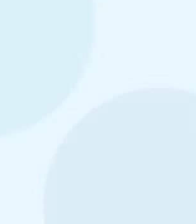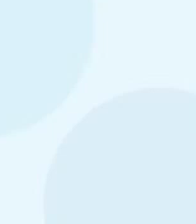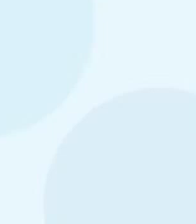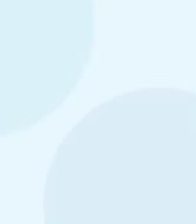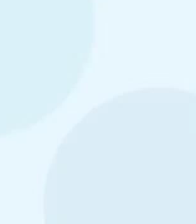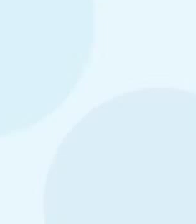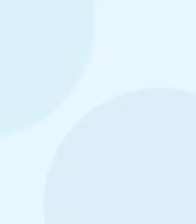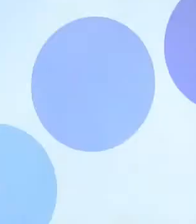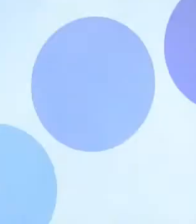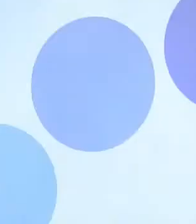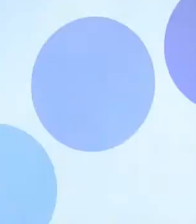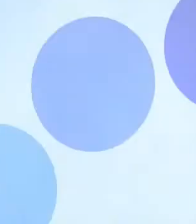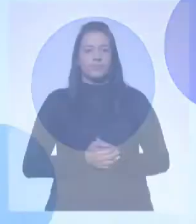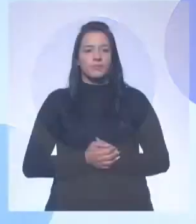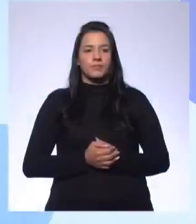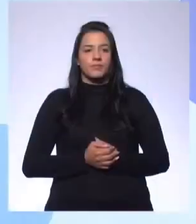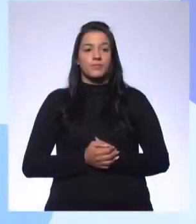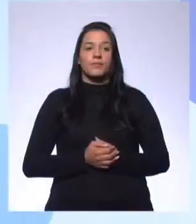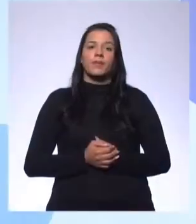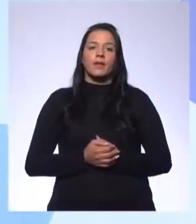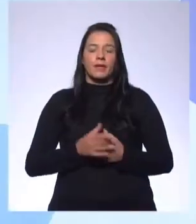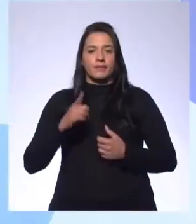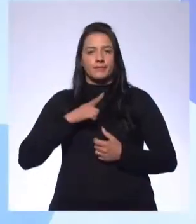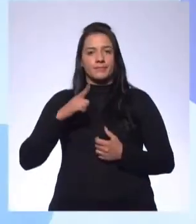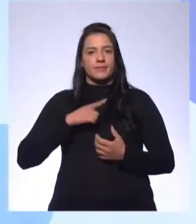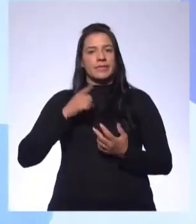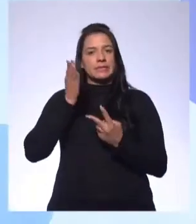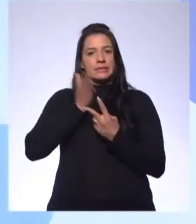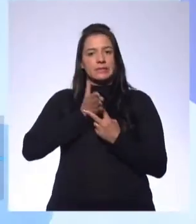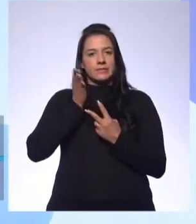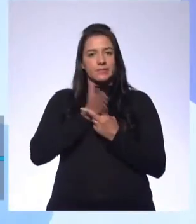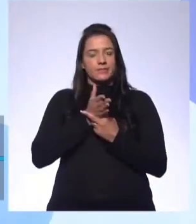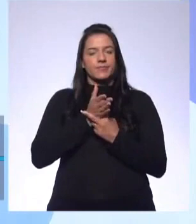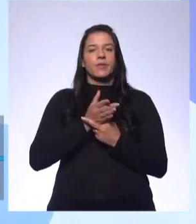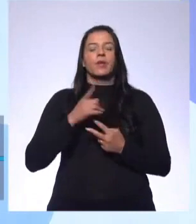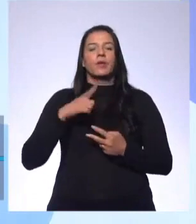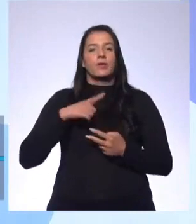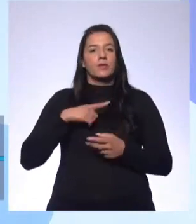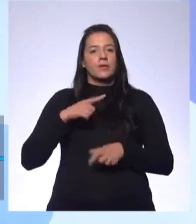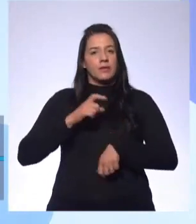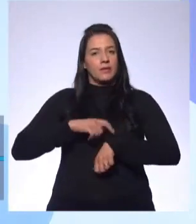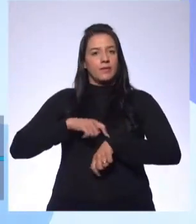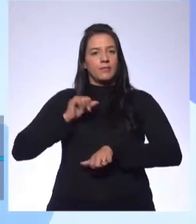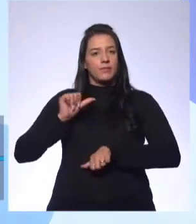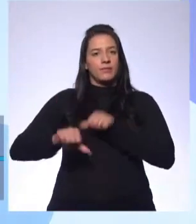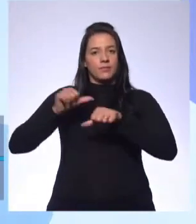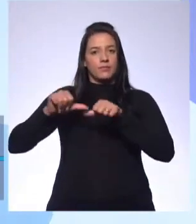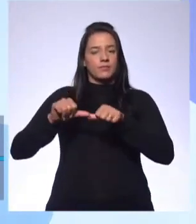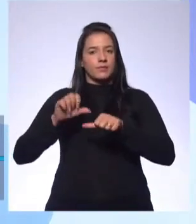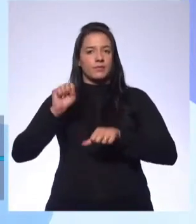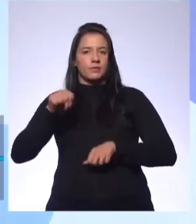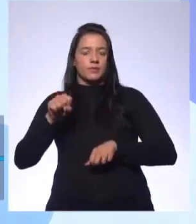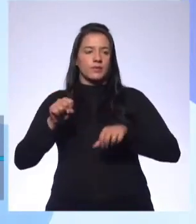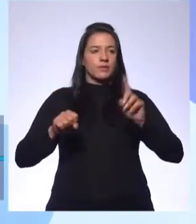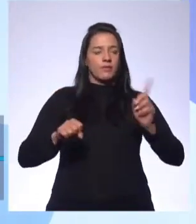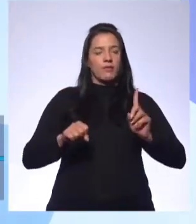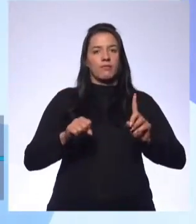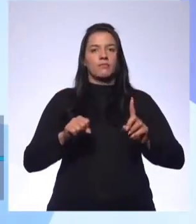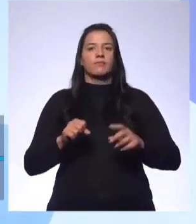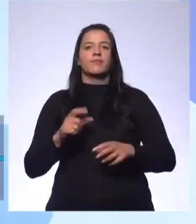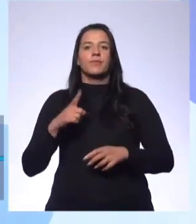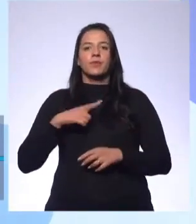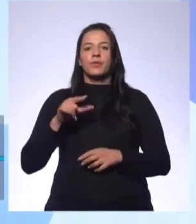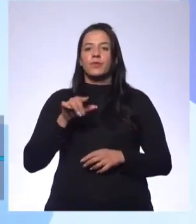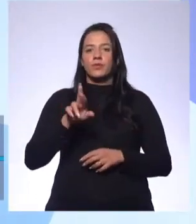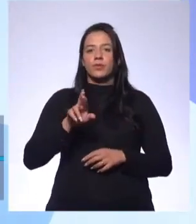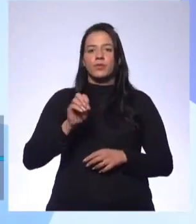Está bem dividido aqui, o tempo pode ser manipulado. sim, não, sim, não. O Vinícius, de Roque